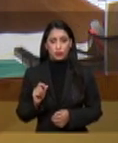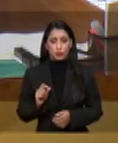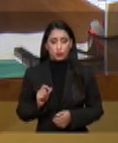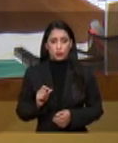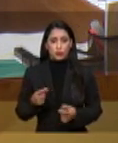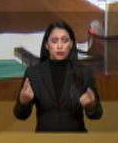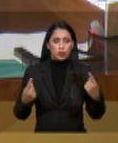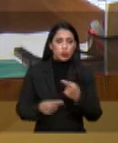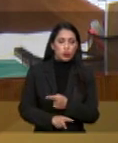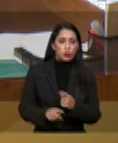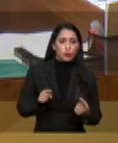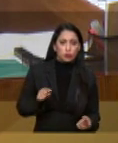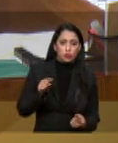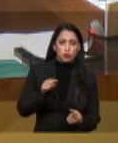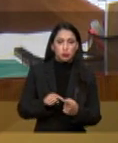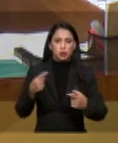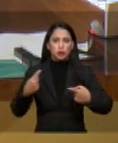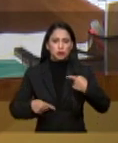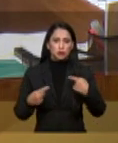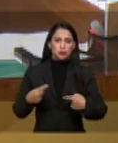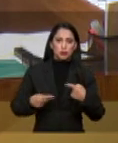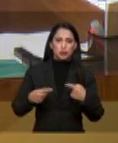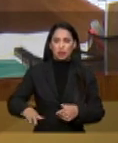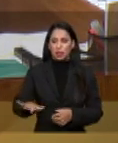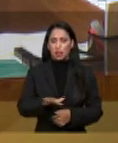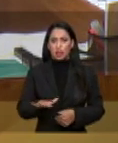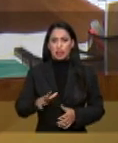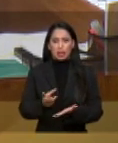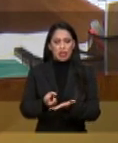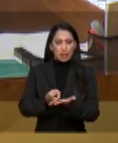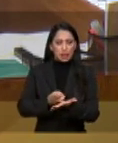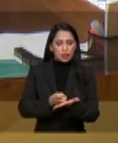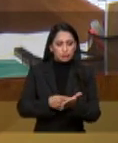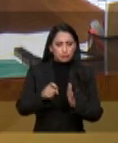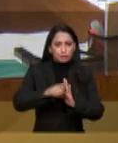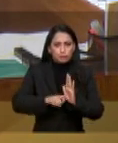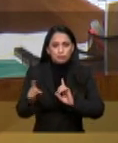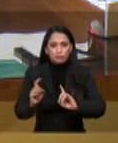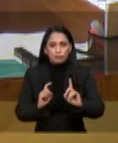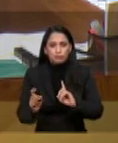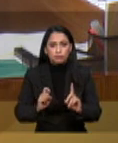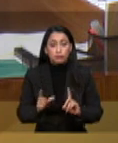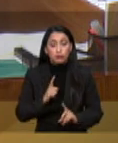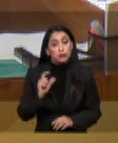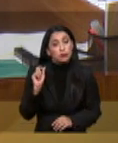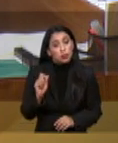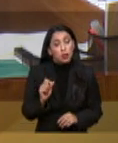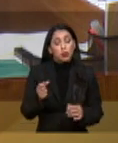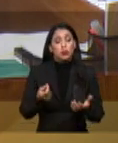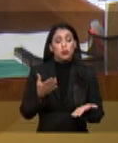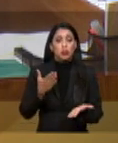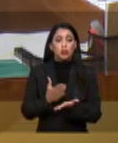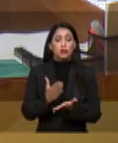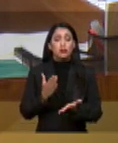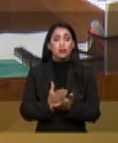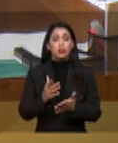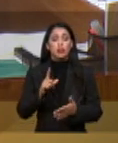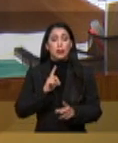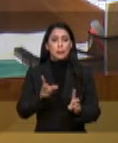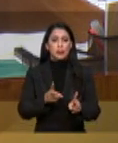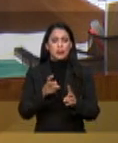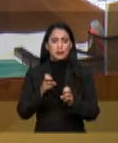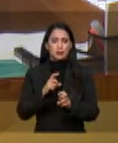referida violação objeto de discussão na esfera administrativa fiscal, pelo que merece atrair a prudência no que concerne à conflagração da